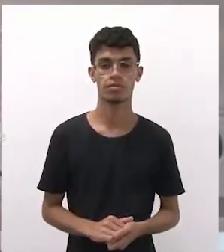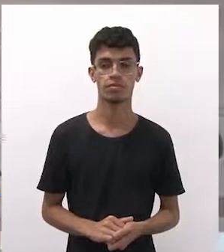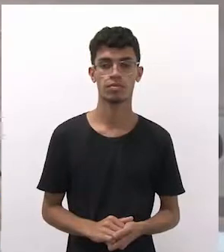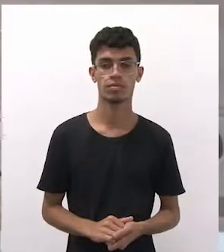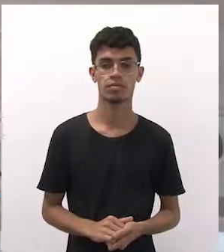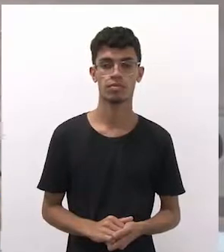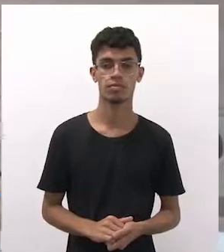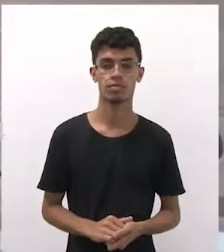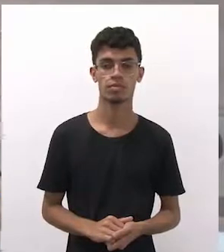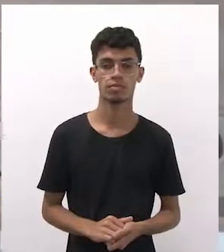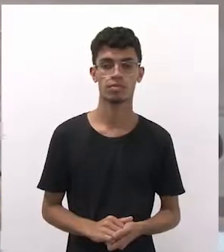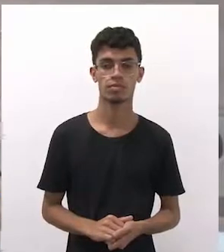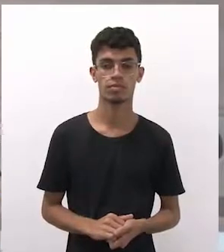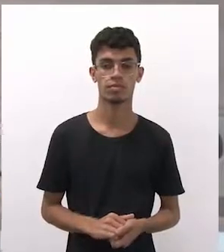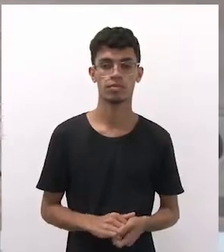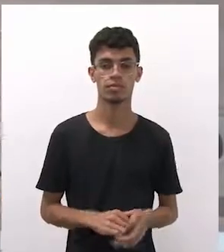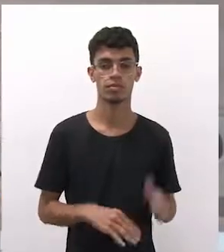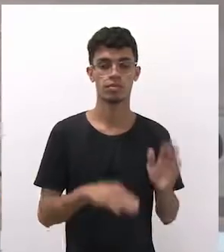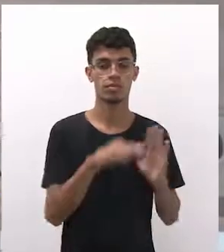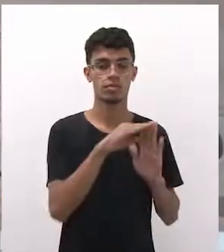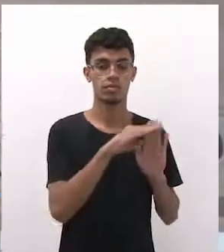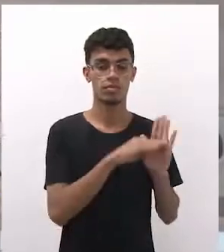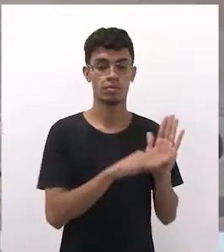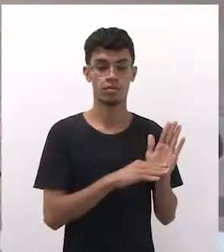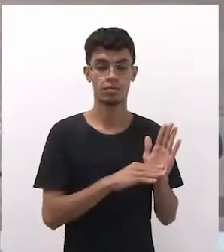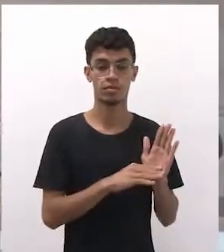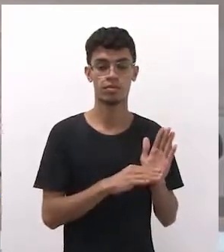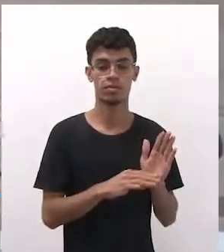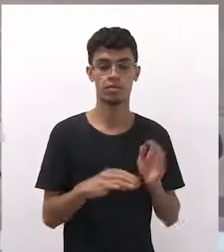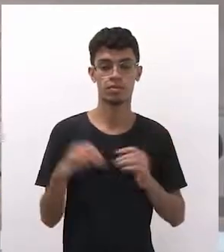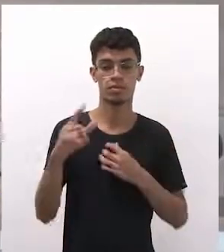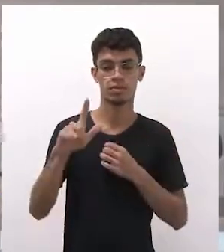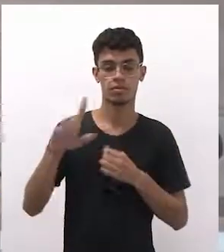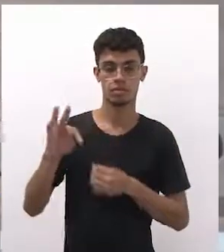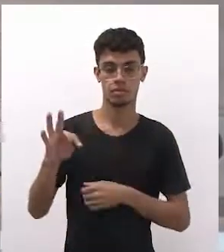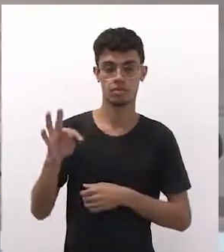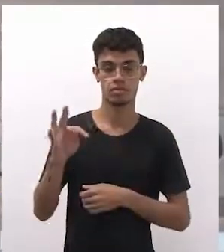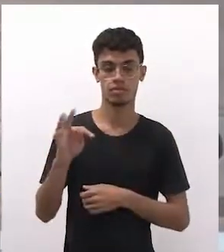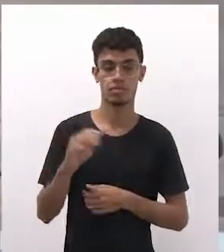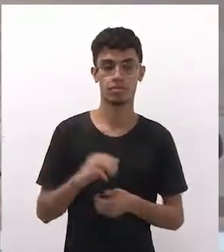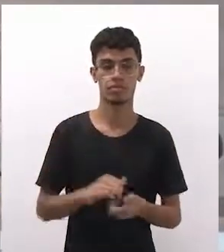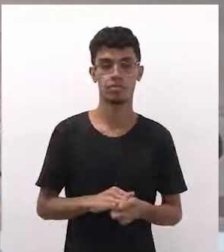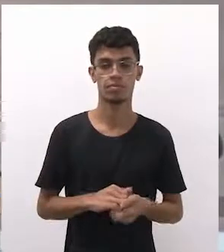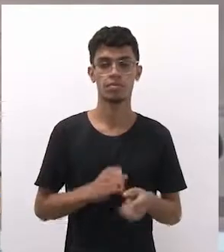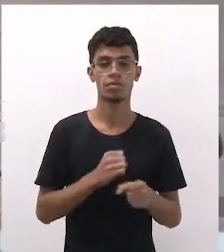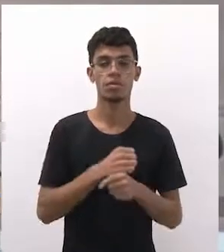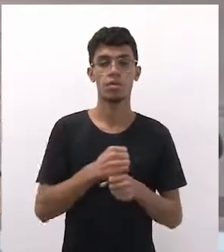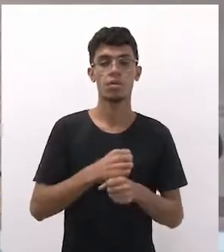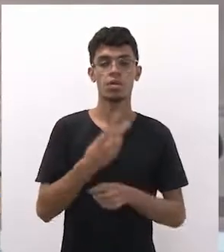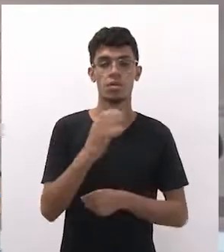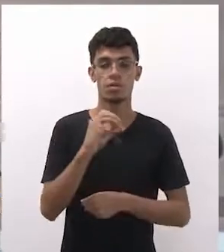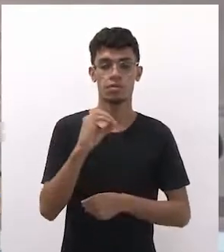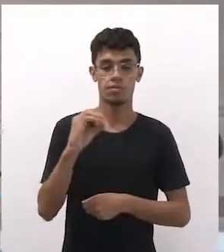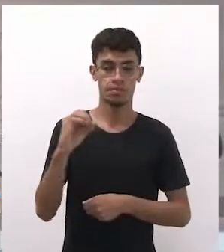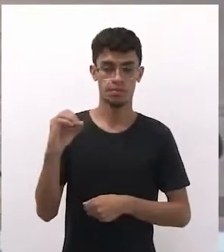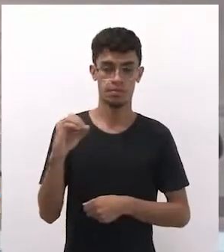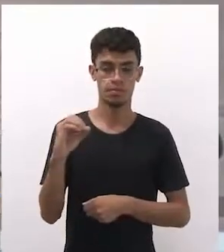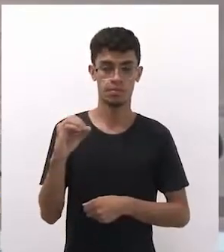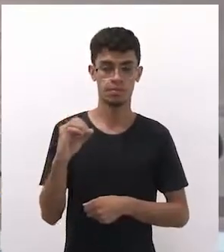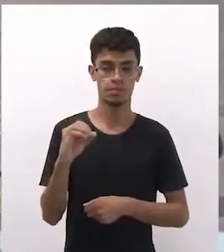uma outra norma da OIT, que o Brasil também ratificou em 2000,